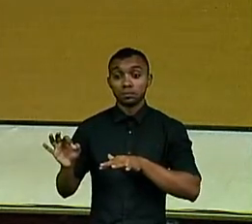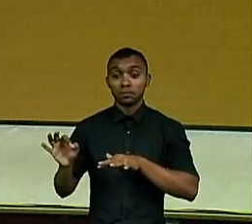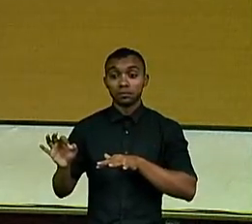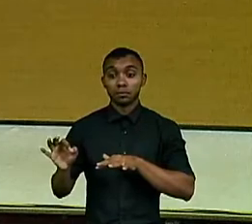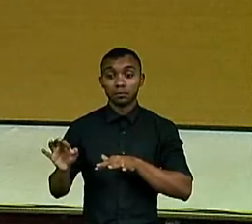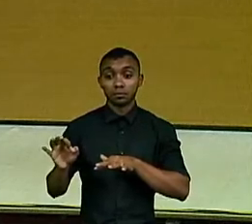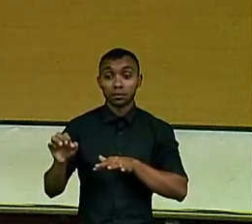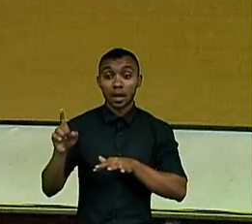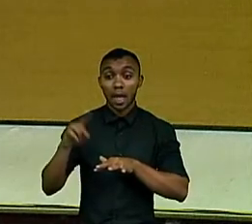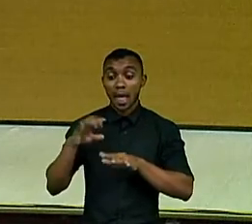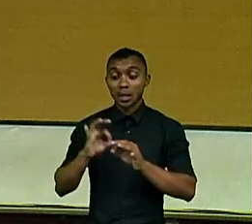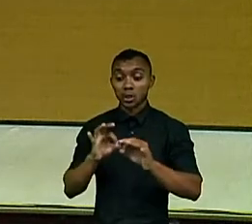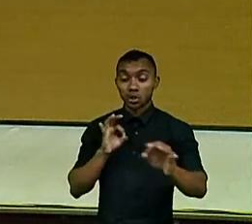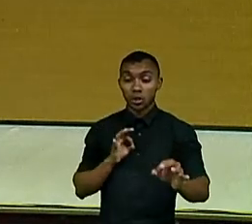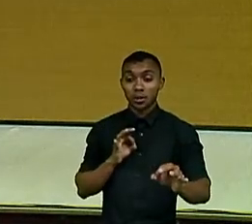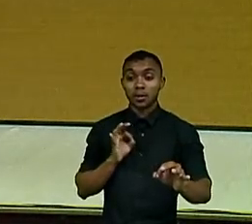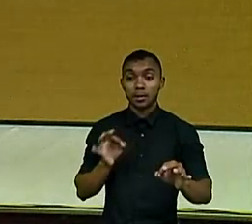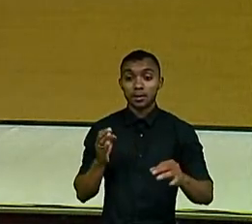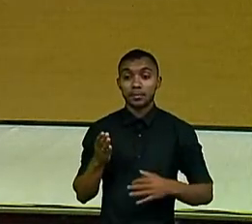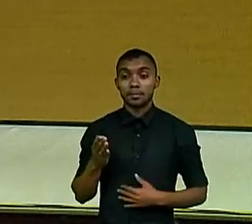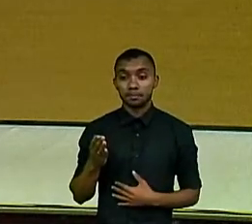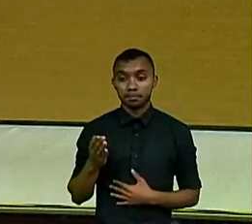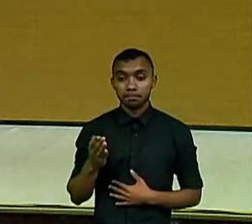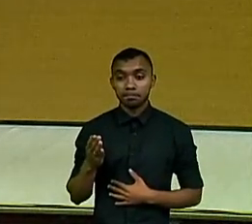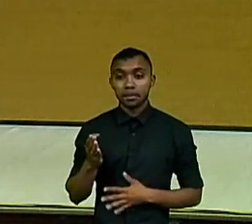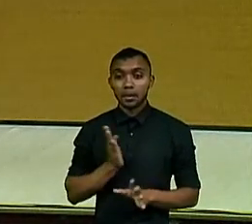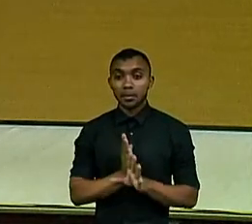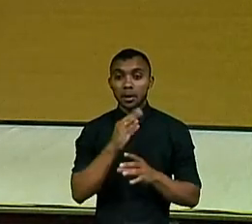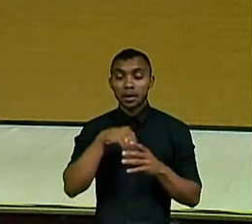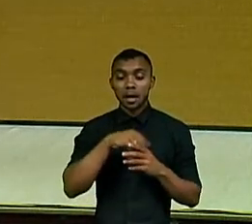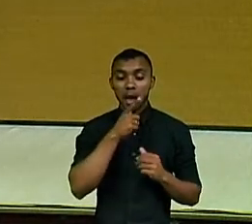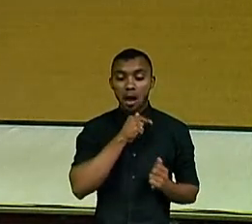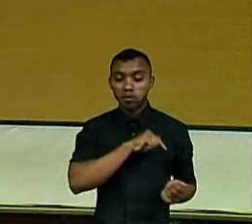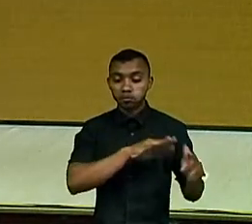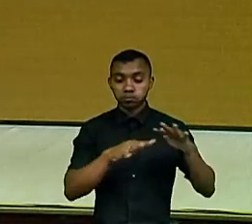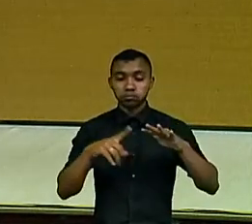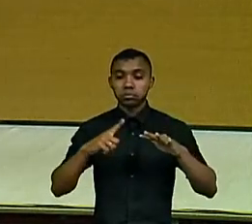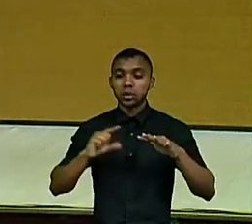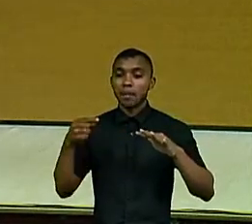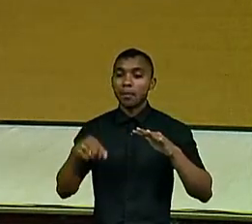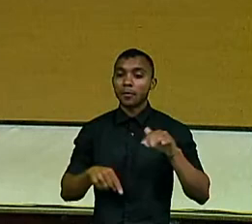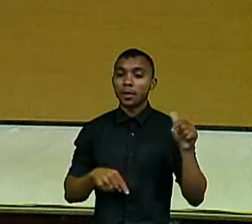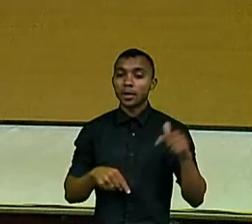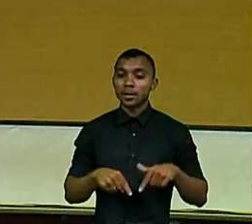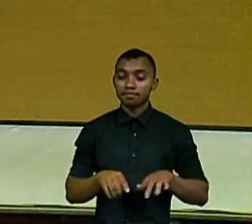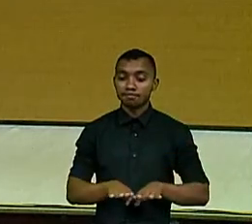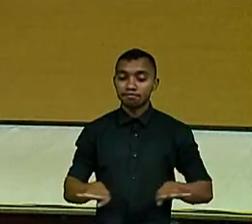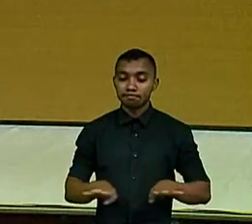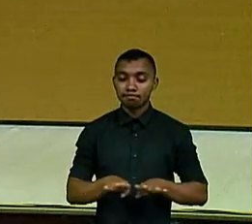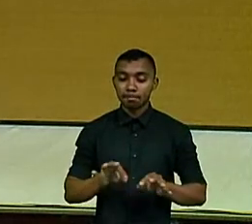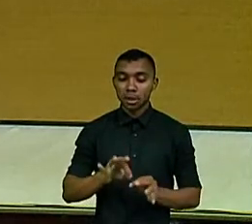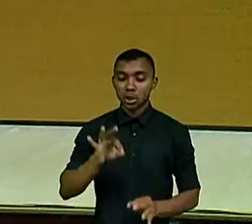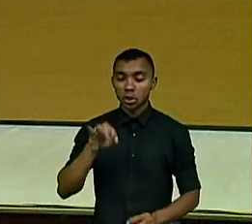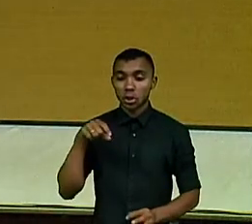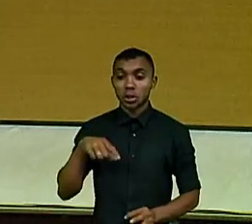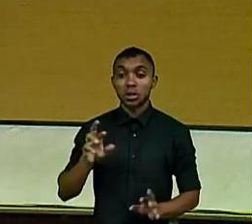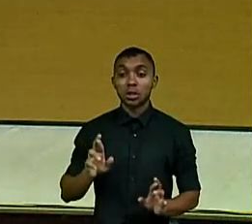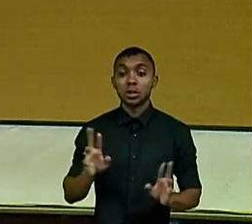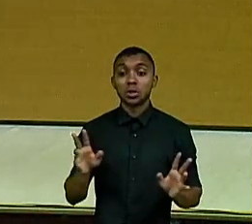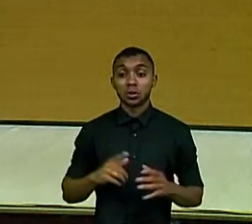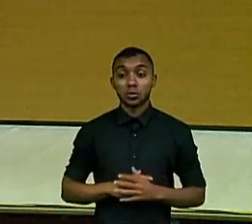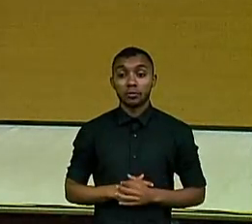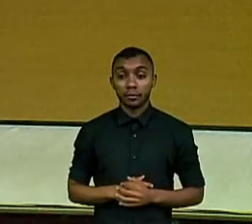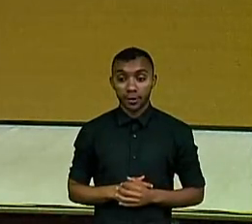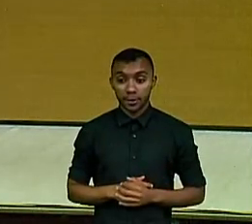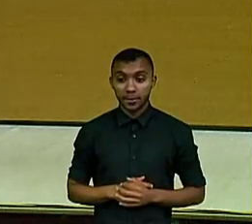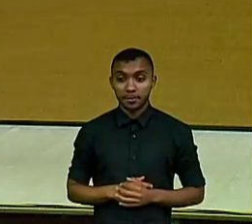e a outra que fica uma profundidade diferente e essa profundidade diferente vai